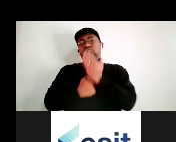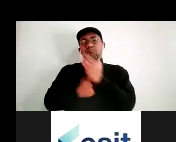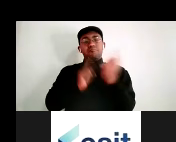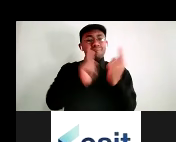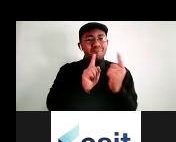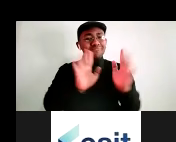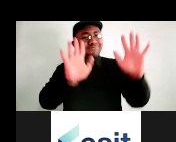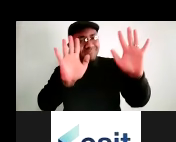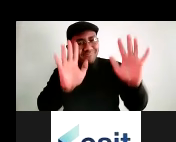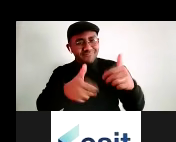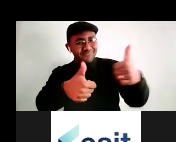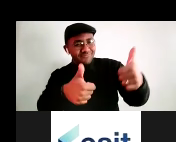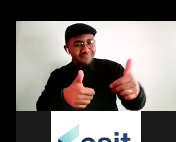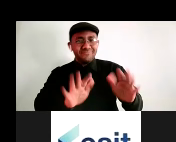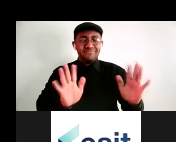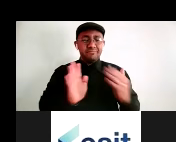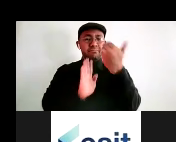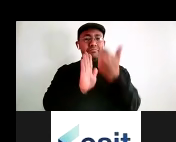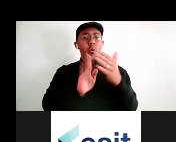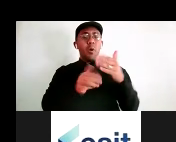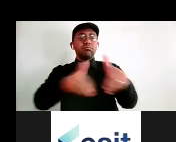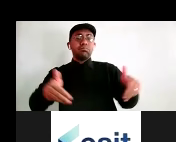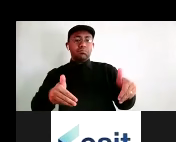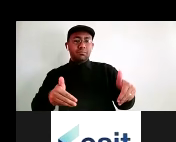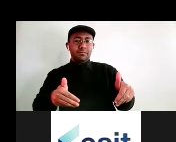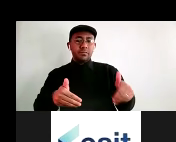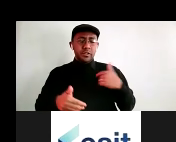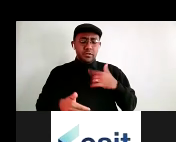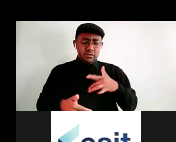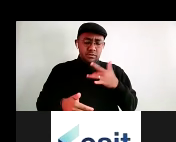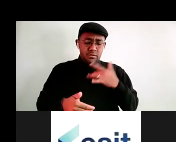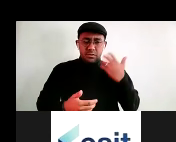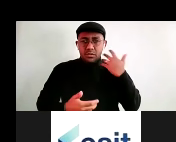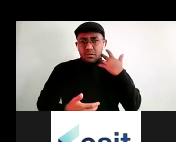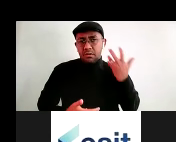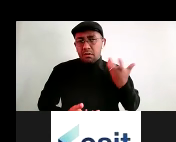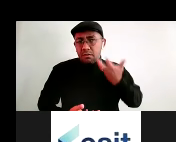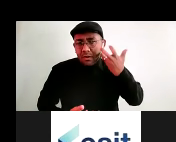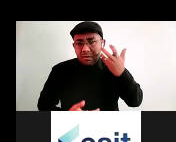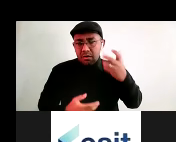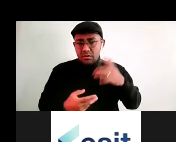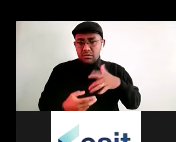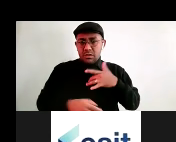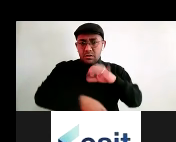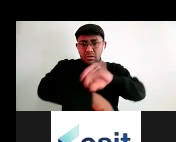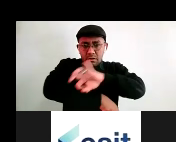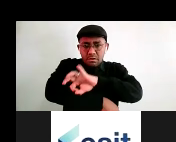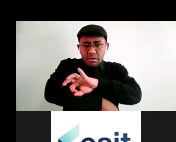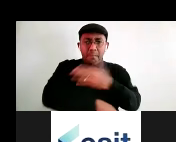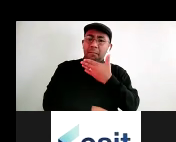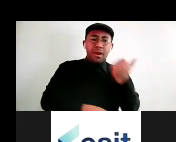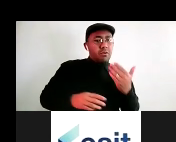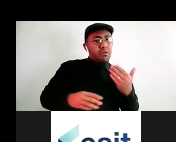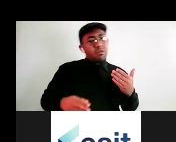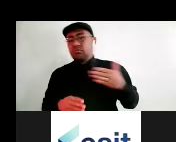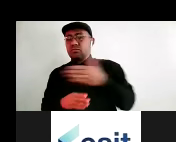Quando ir ao médico, quando sente dores, ou sente febre, ou quando as lesões mudaram, ou então